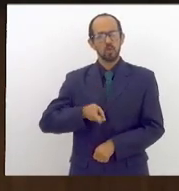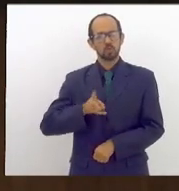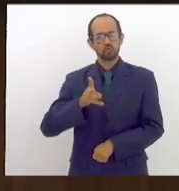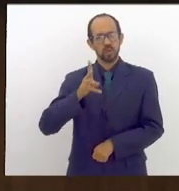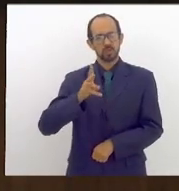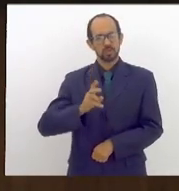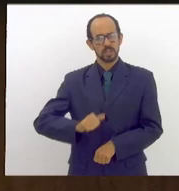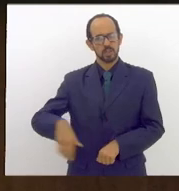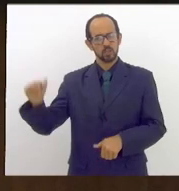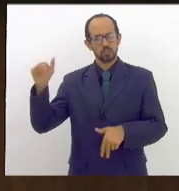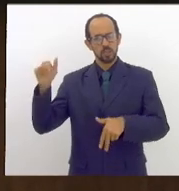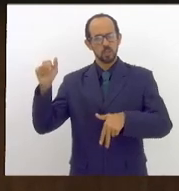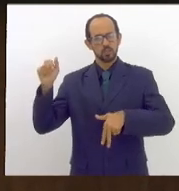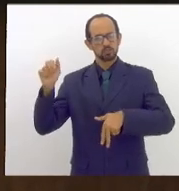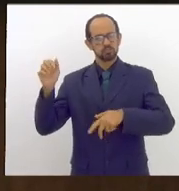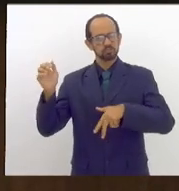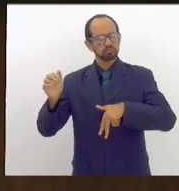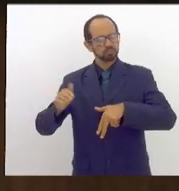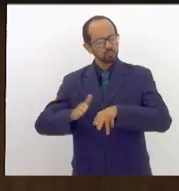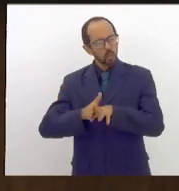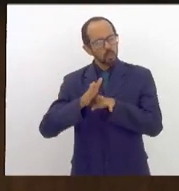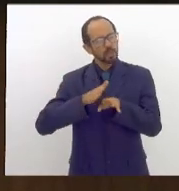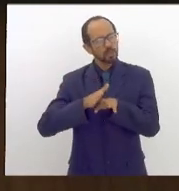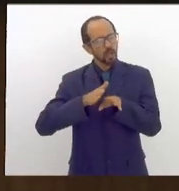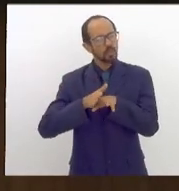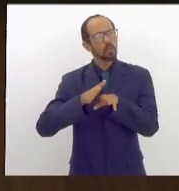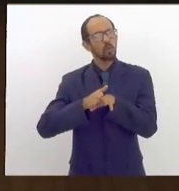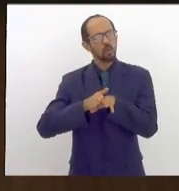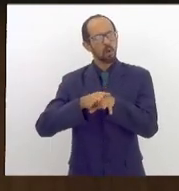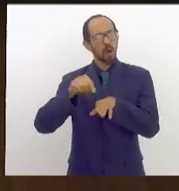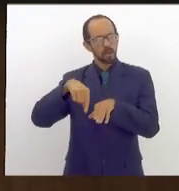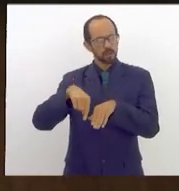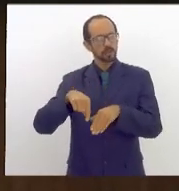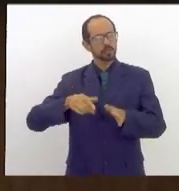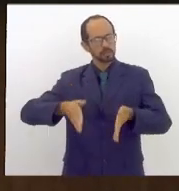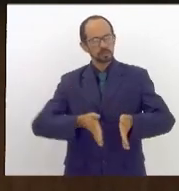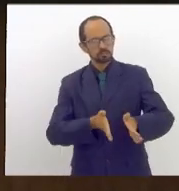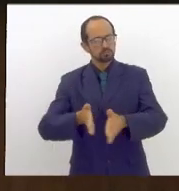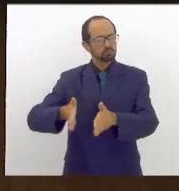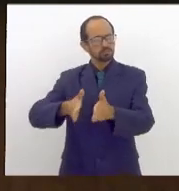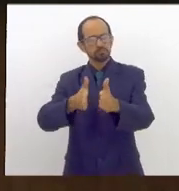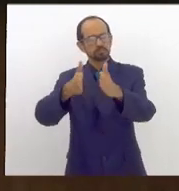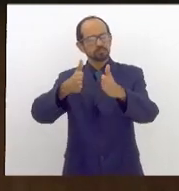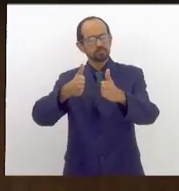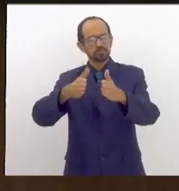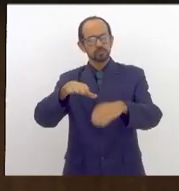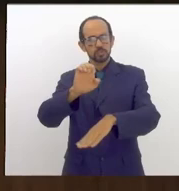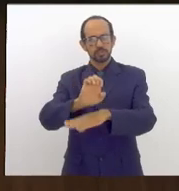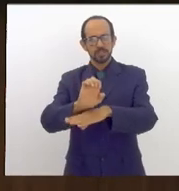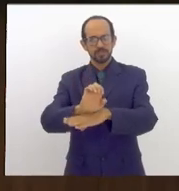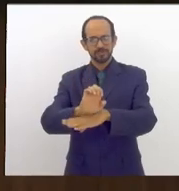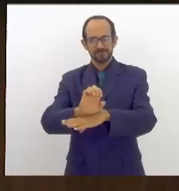política que nesse estado eu sei que temos muitos desafios pela frente